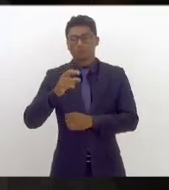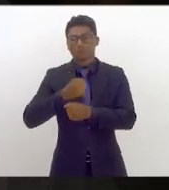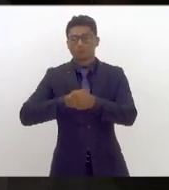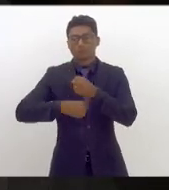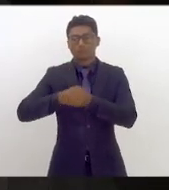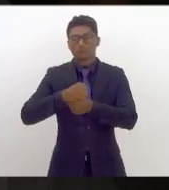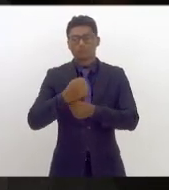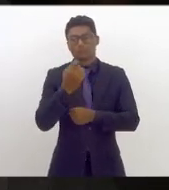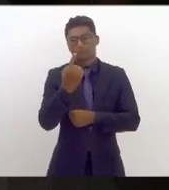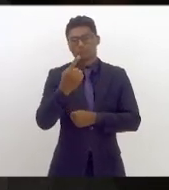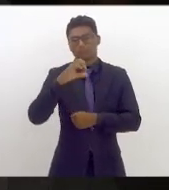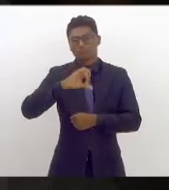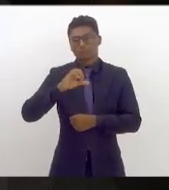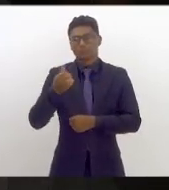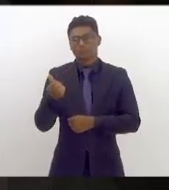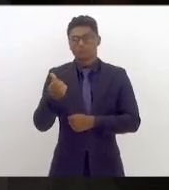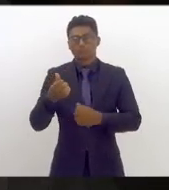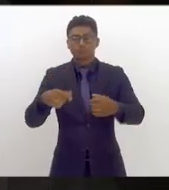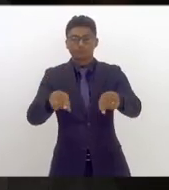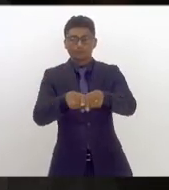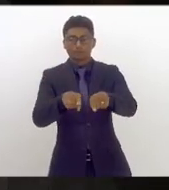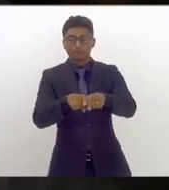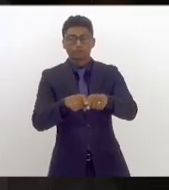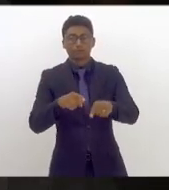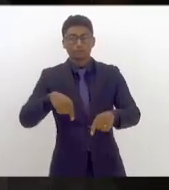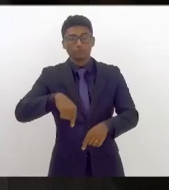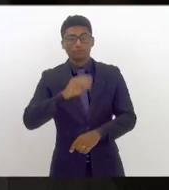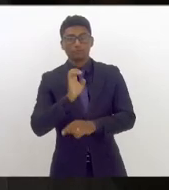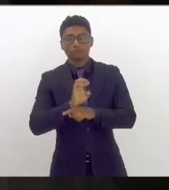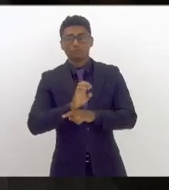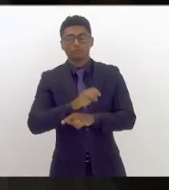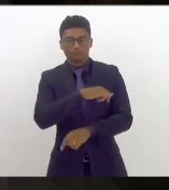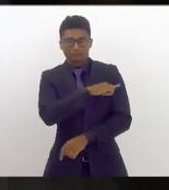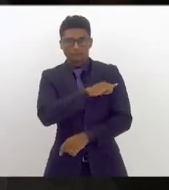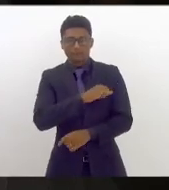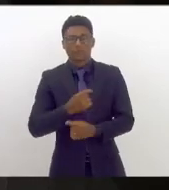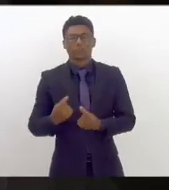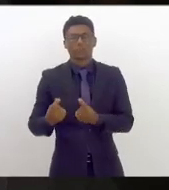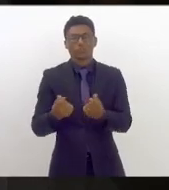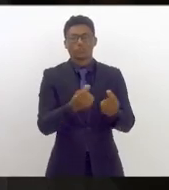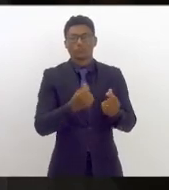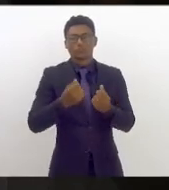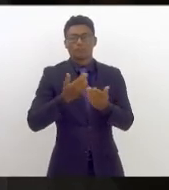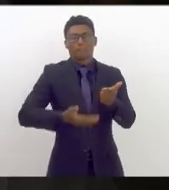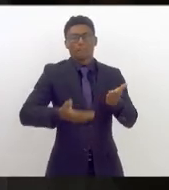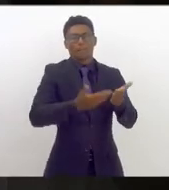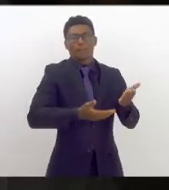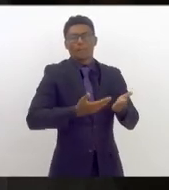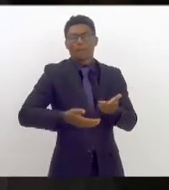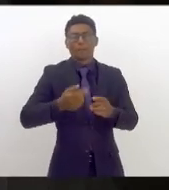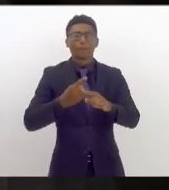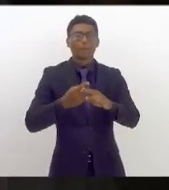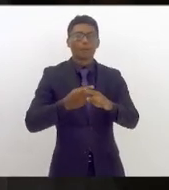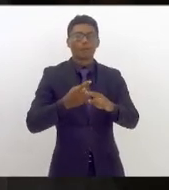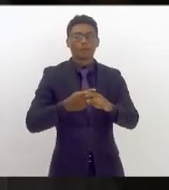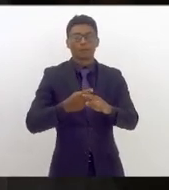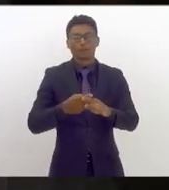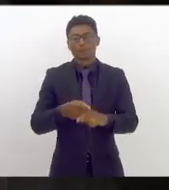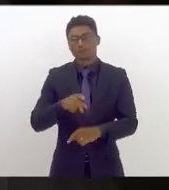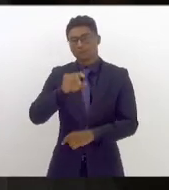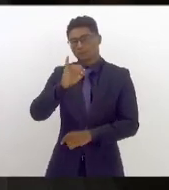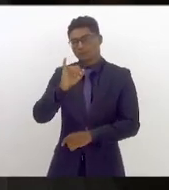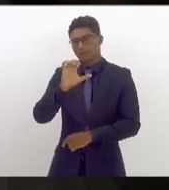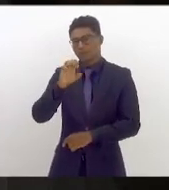O Estado perde dinheiro porque todos os produtos, o ICMS